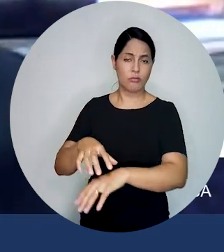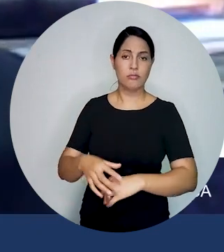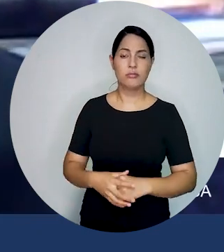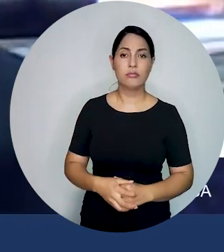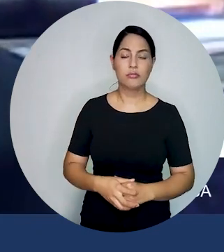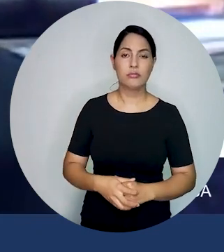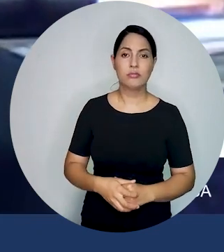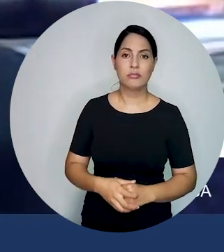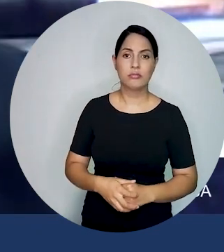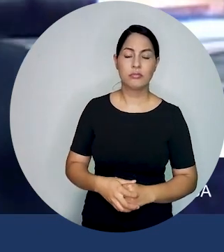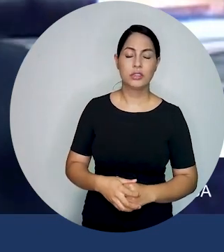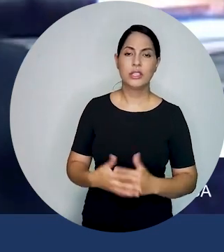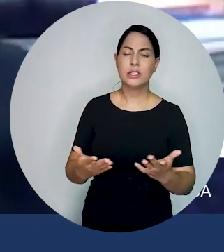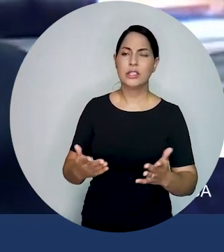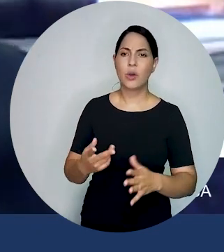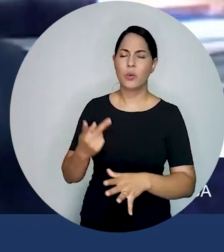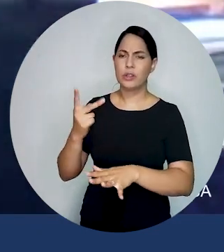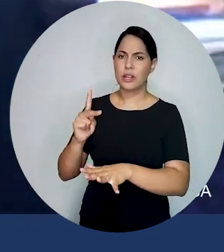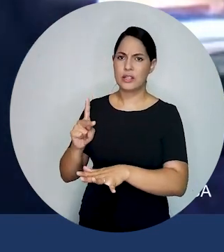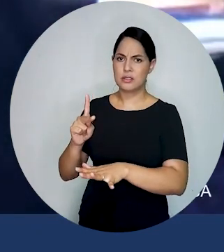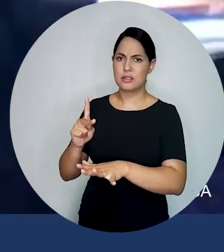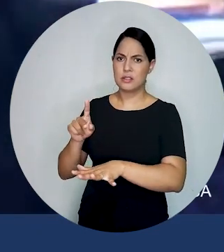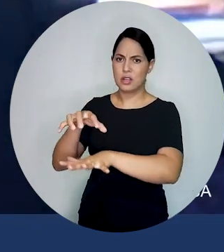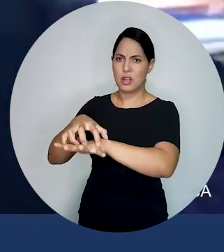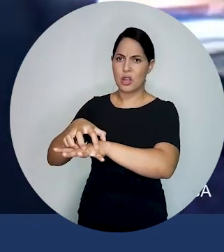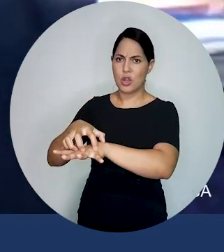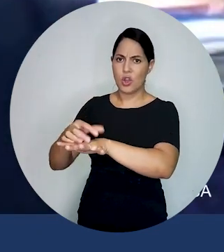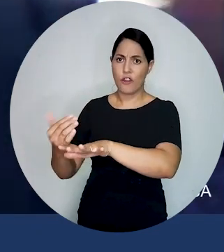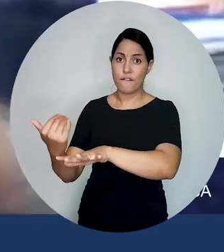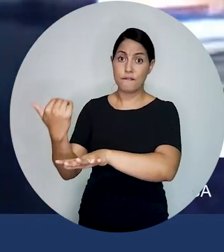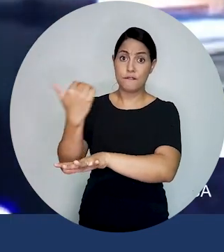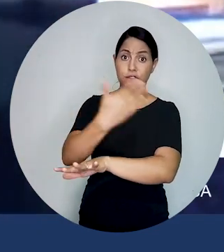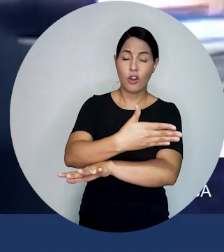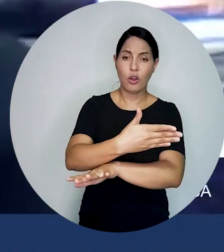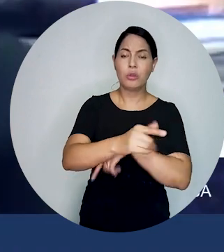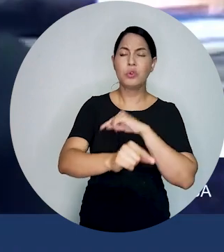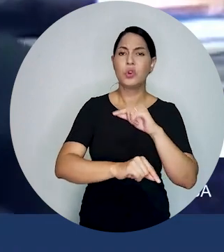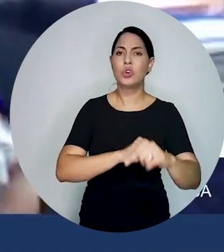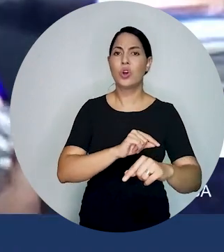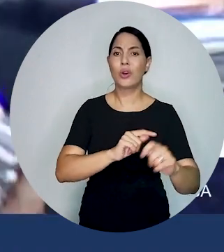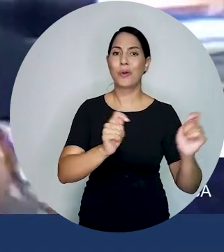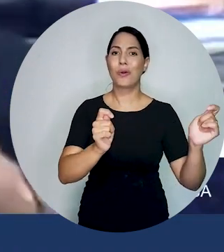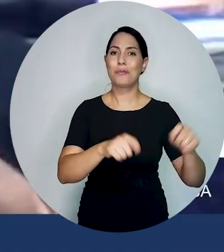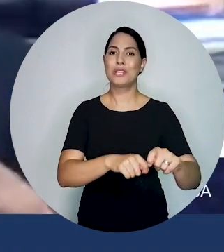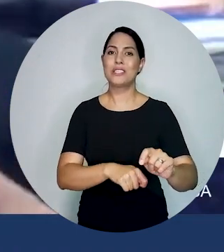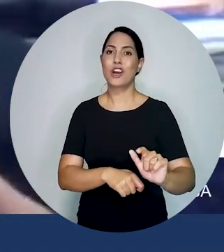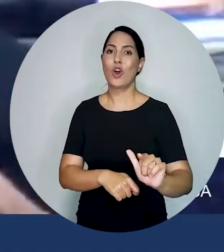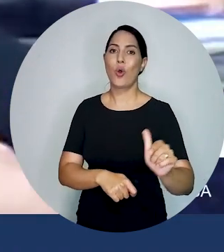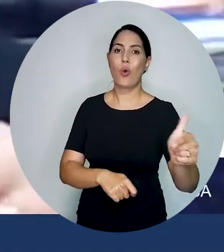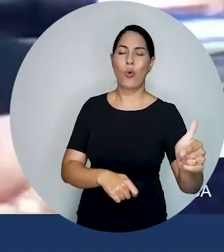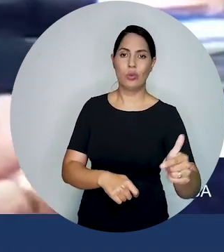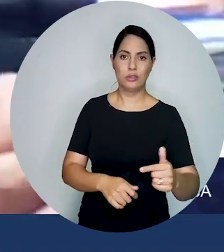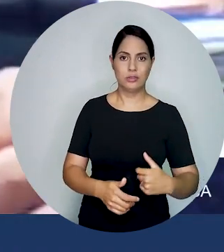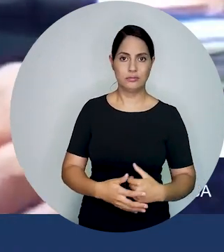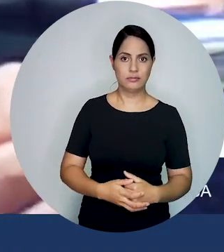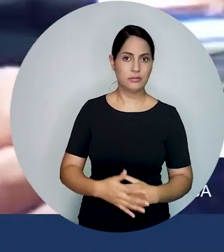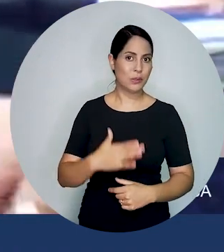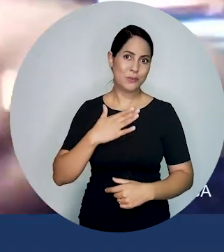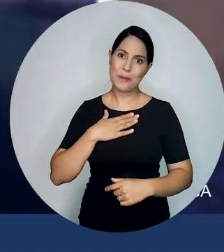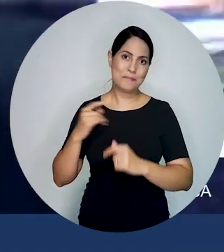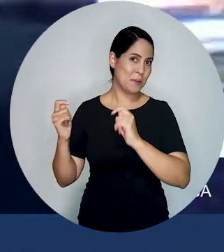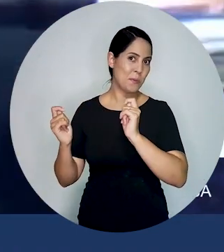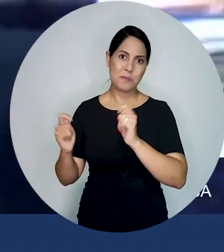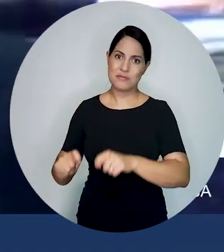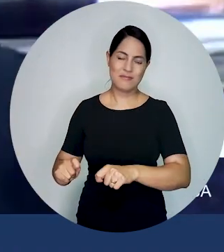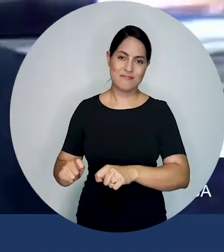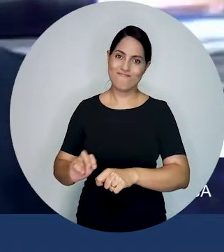desse órgão. Processos que estejam fora desses limites são processos que